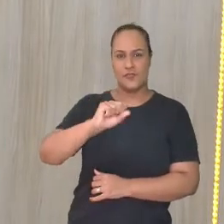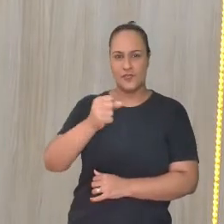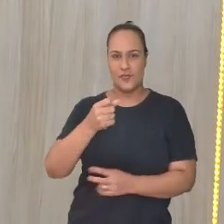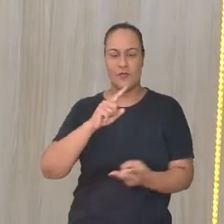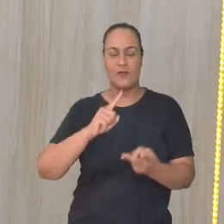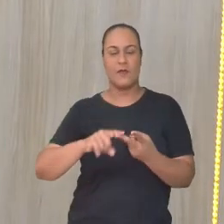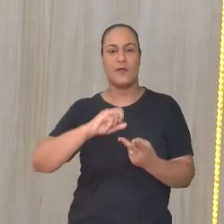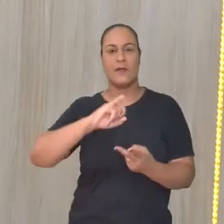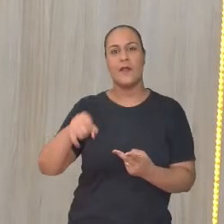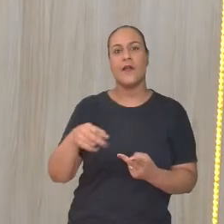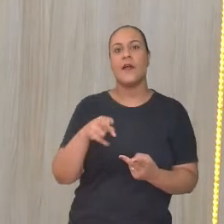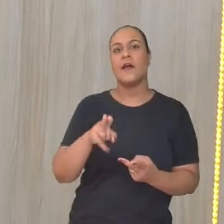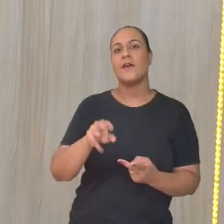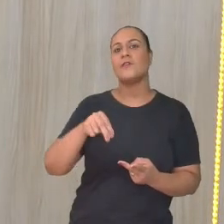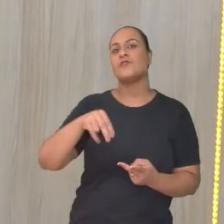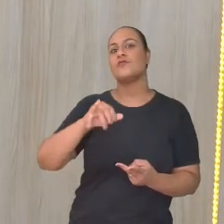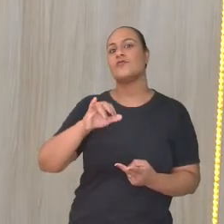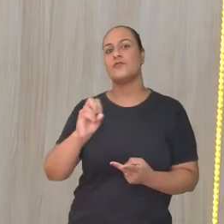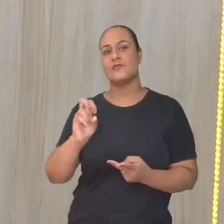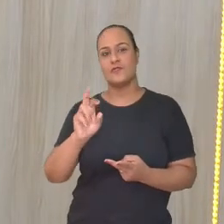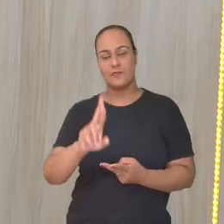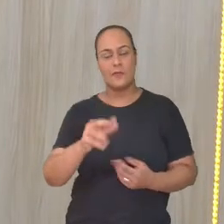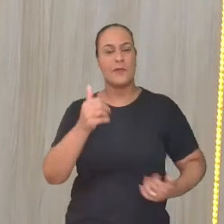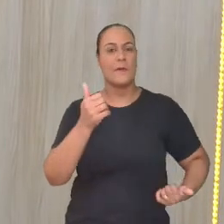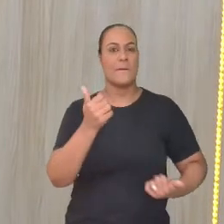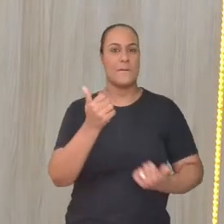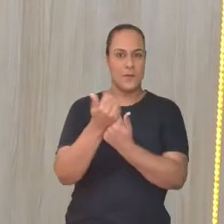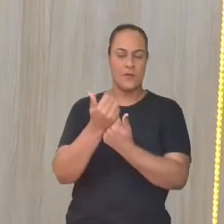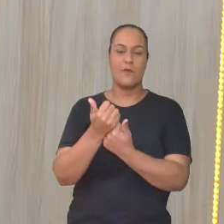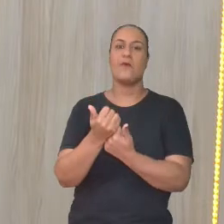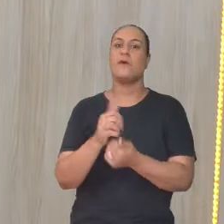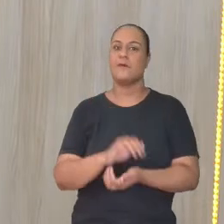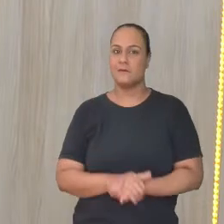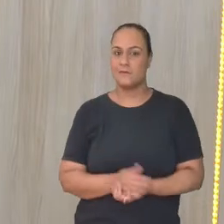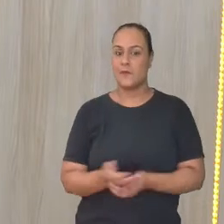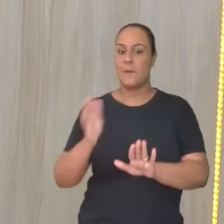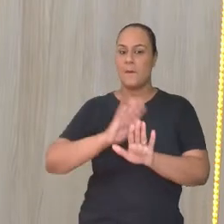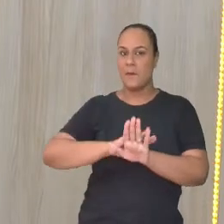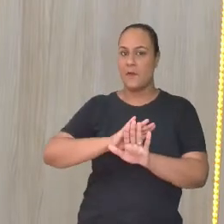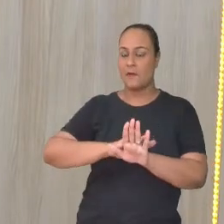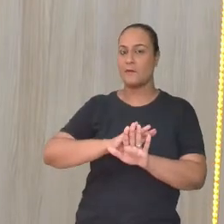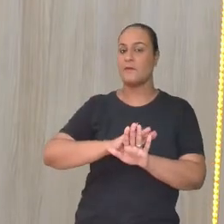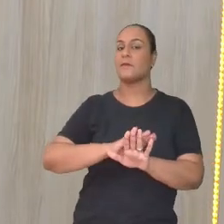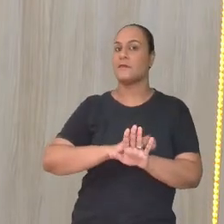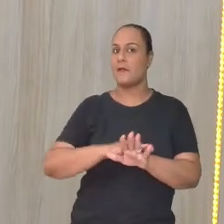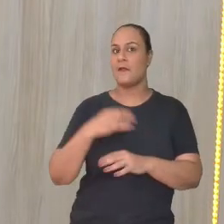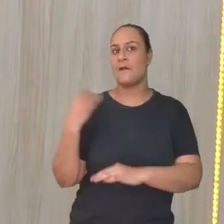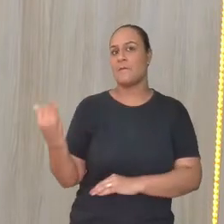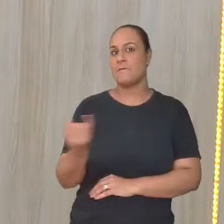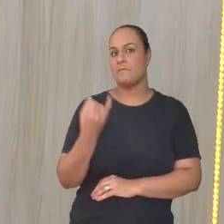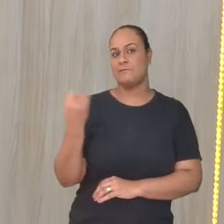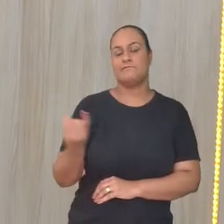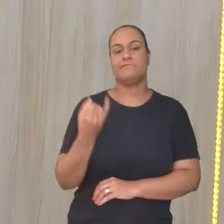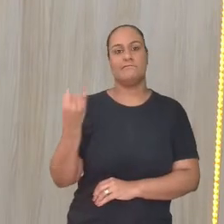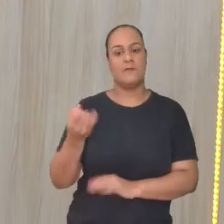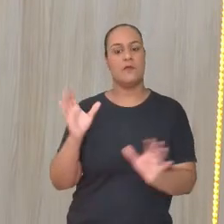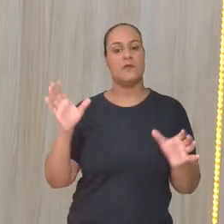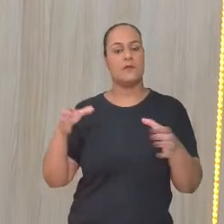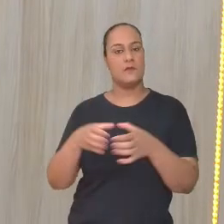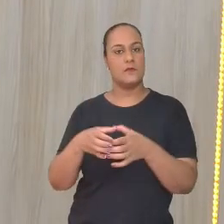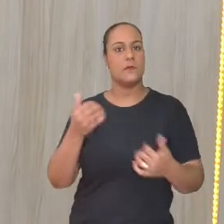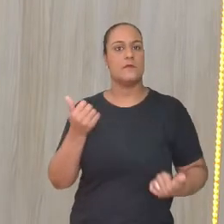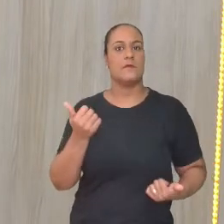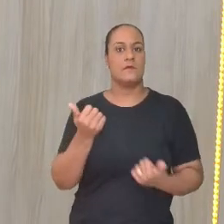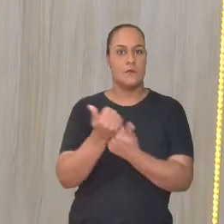Juninho, sempre bacana aqui, dando apoio na correria aqui por trás das câmeras. E é muito importante, né, essa galera aqui